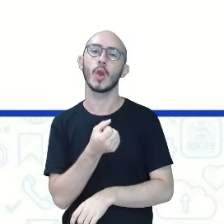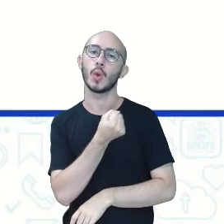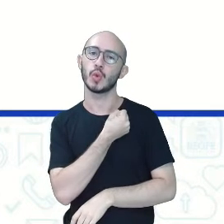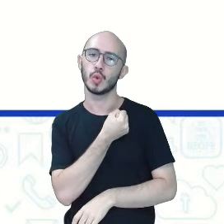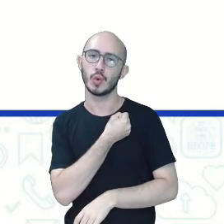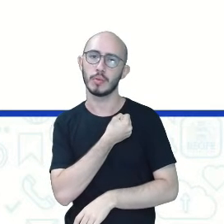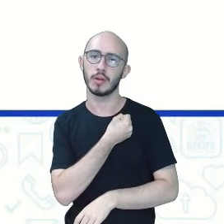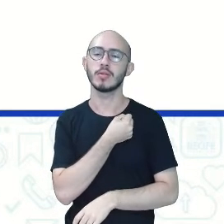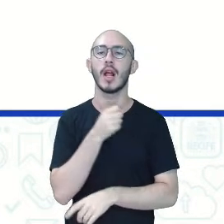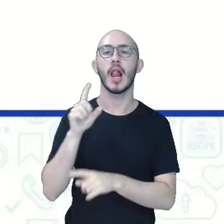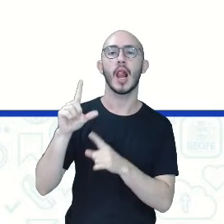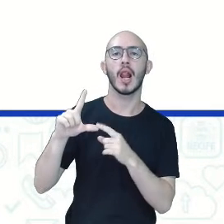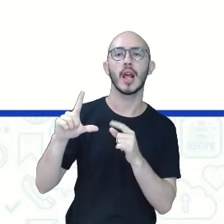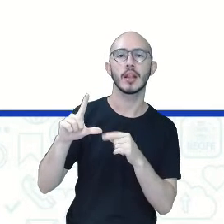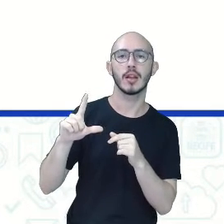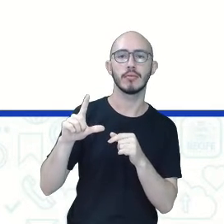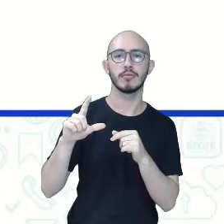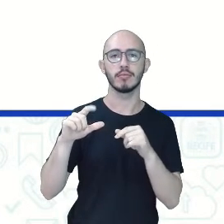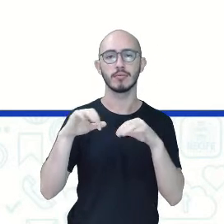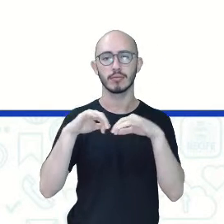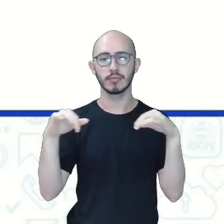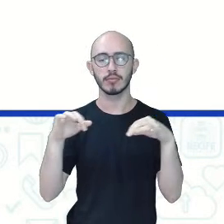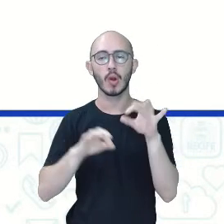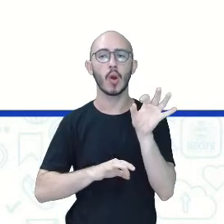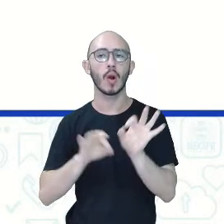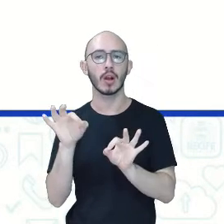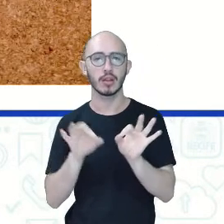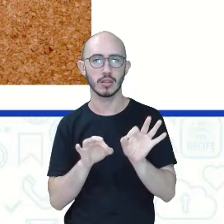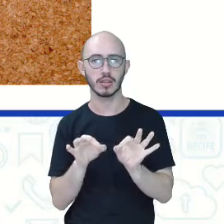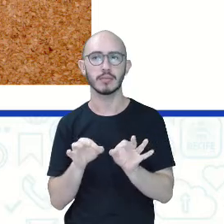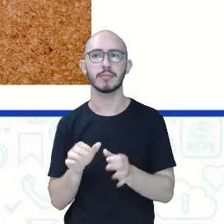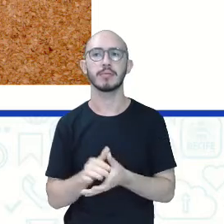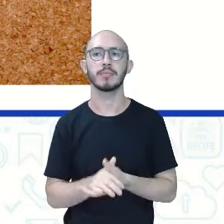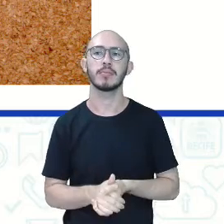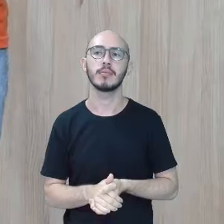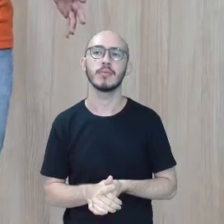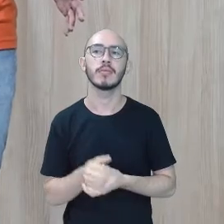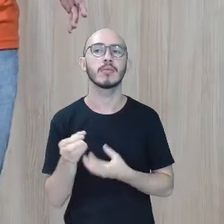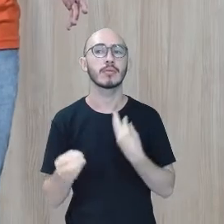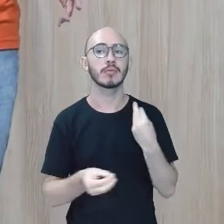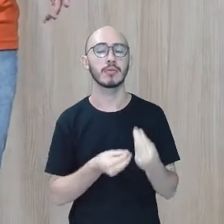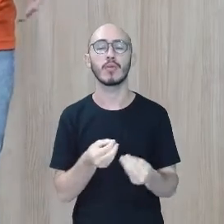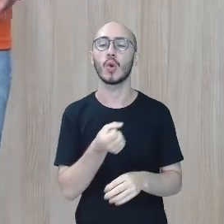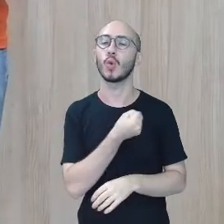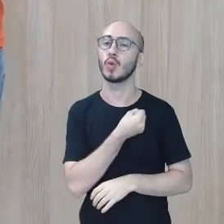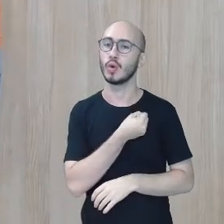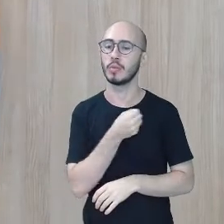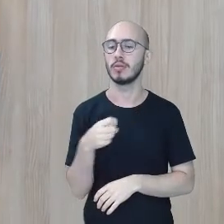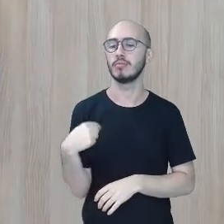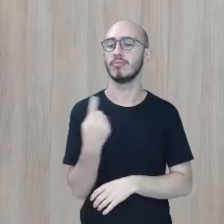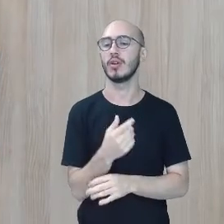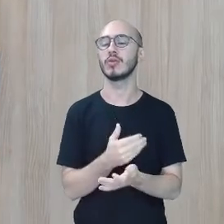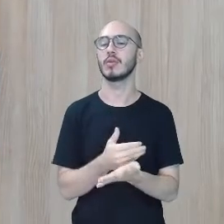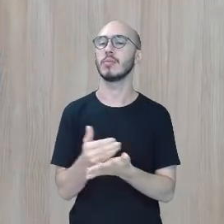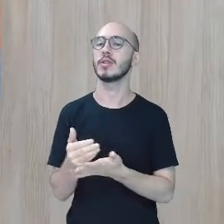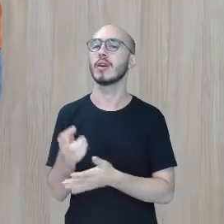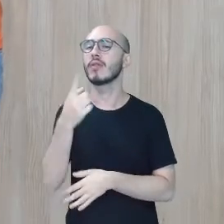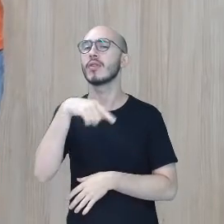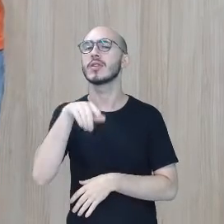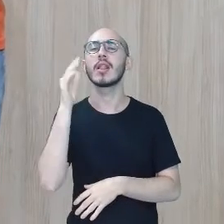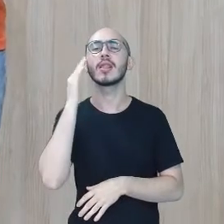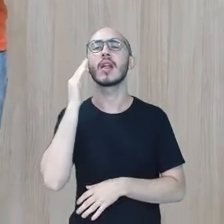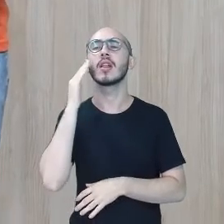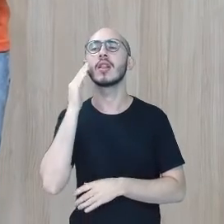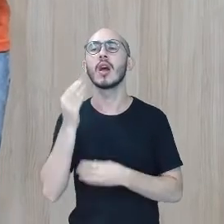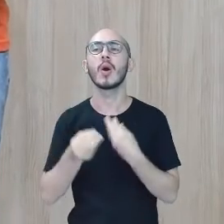os números e as letras. Então, começamos a falar aí sobre os números, certo? Para que você comece a